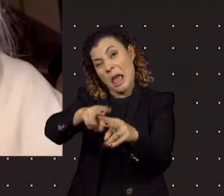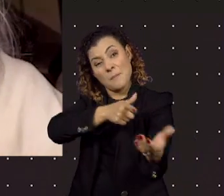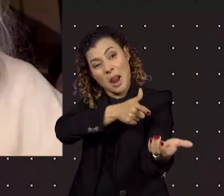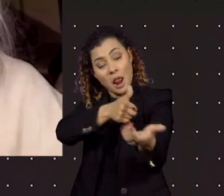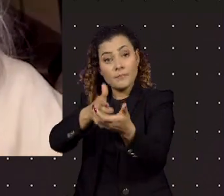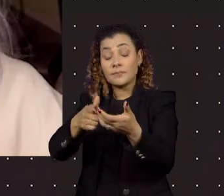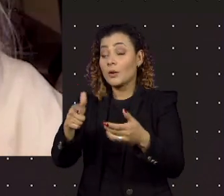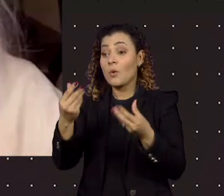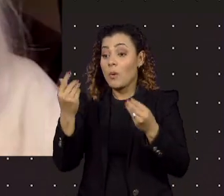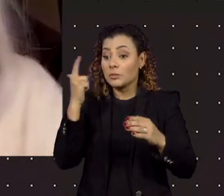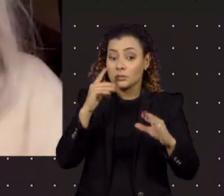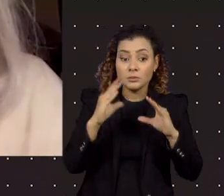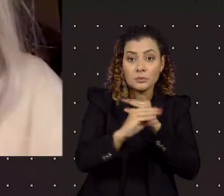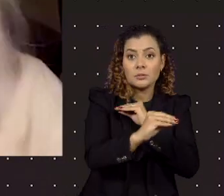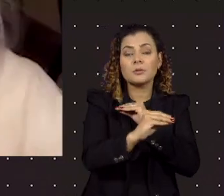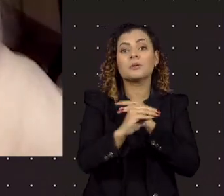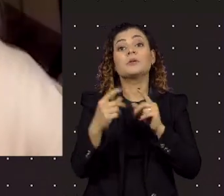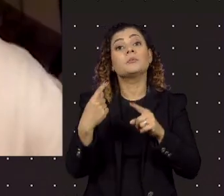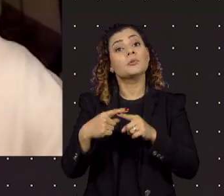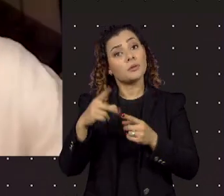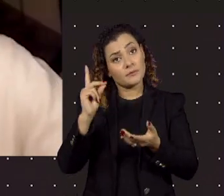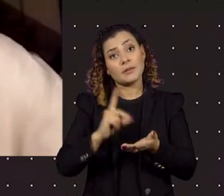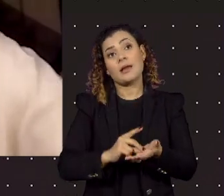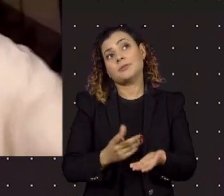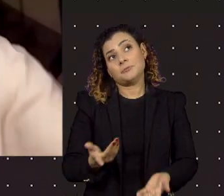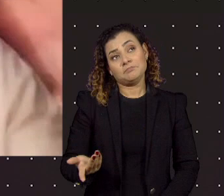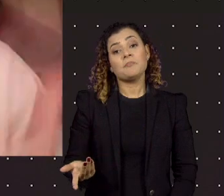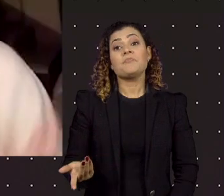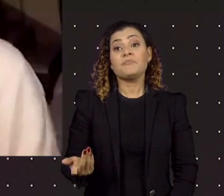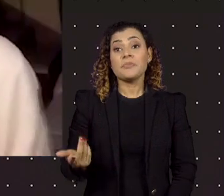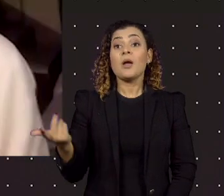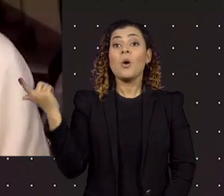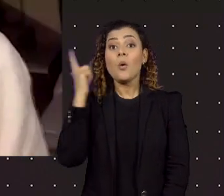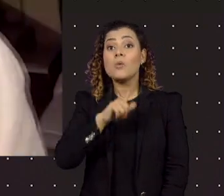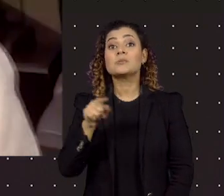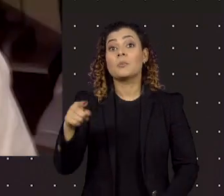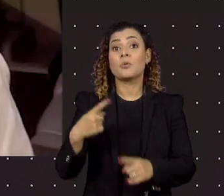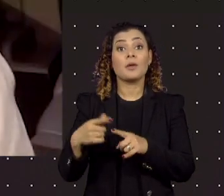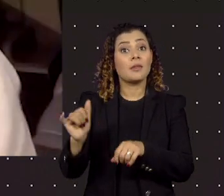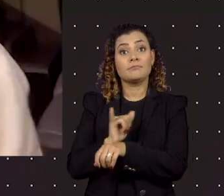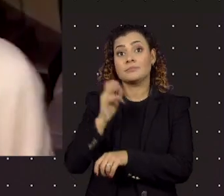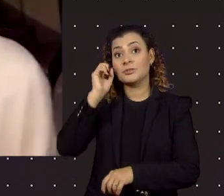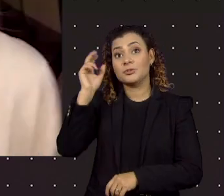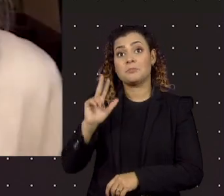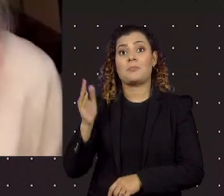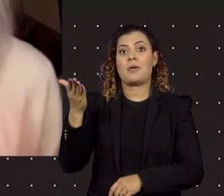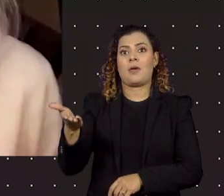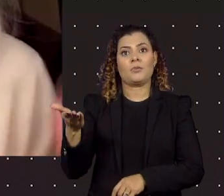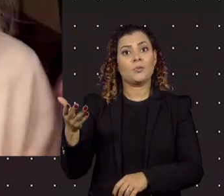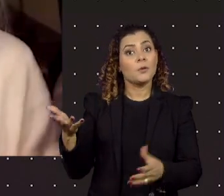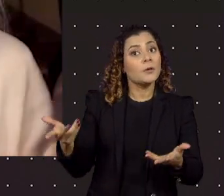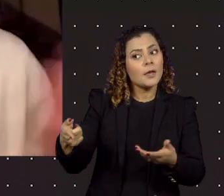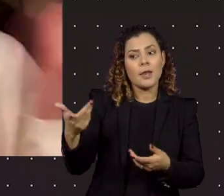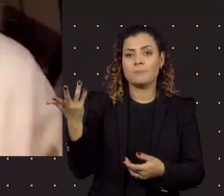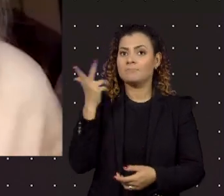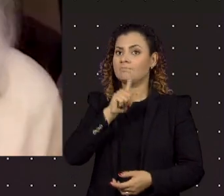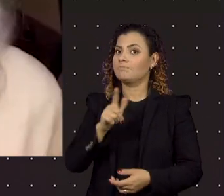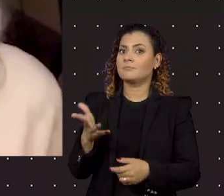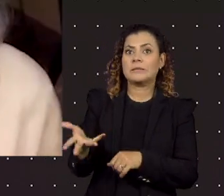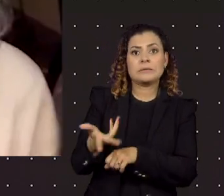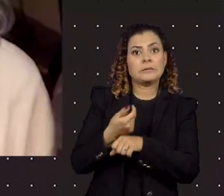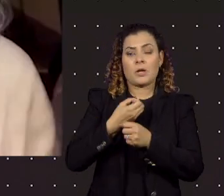conseguiu sair por conta do mago que ele era, do verbo dele, de como ele